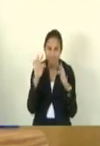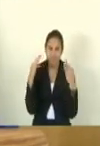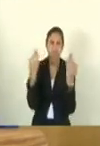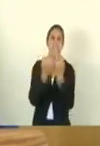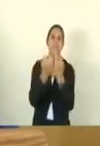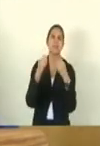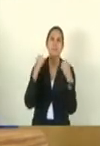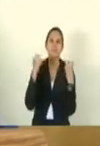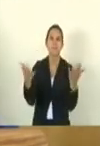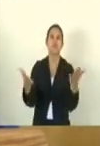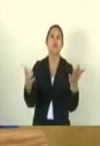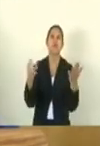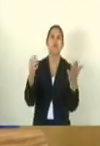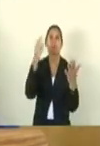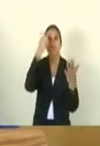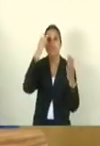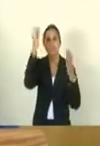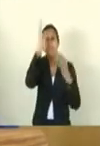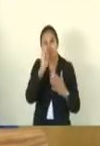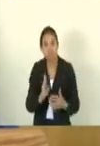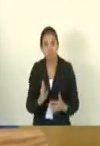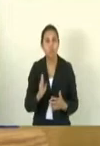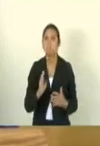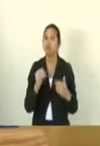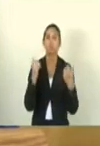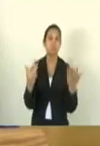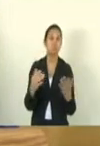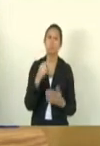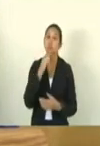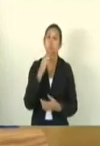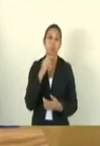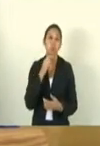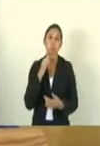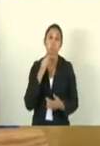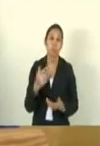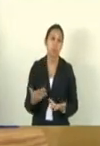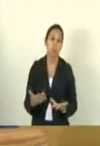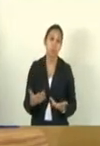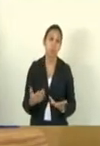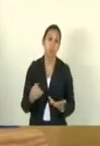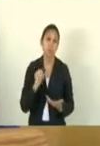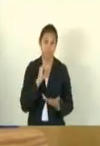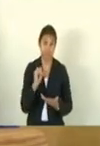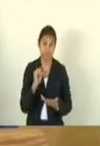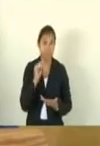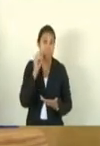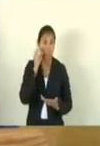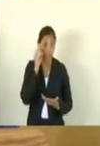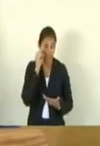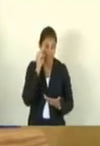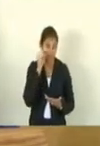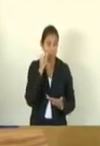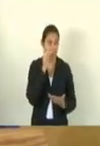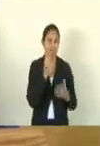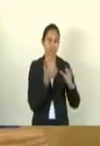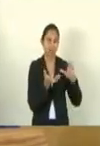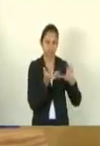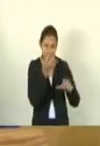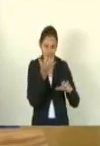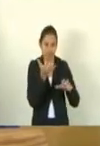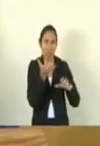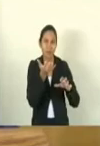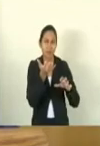melhorar o país. E nós não vamos conseguir isso tão cedo. Se a gente observar o Congresso Nacional que foi